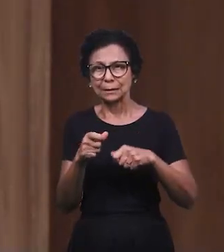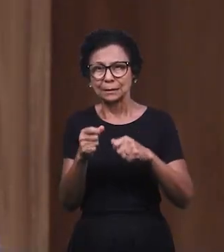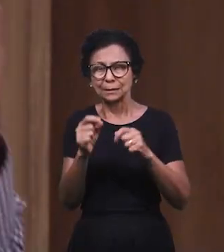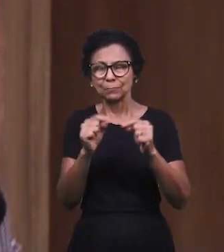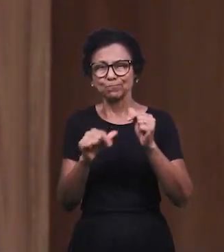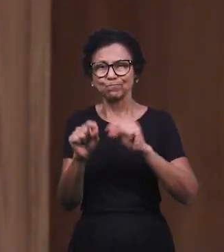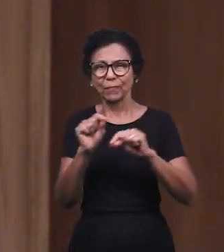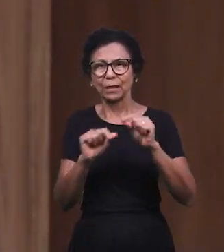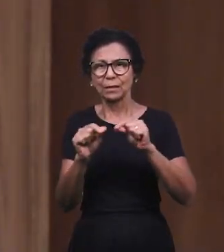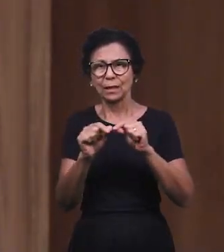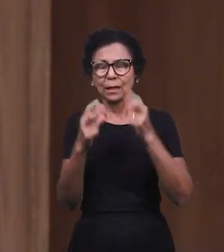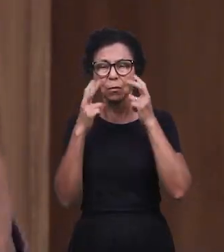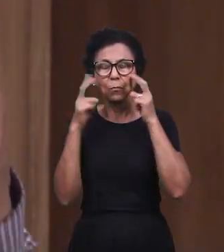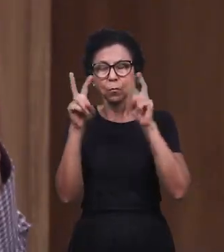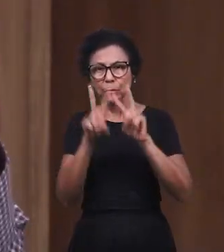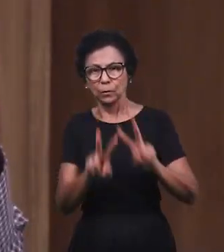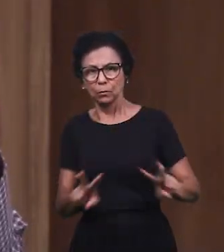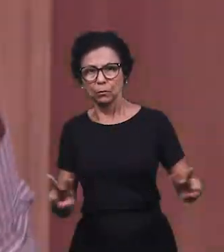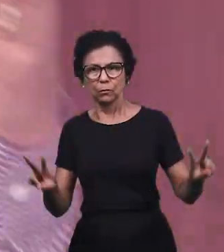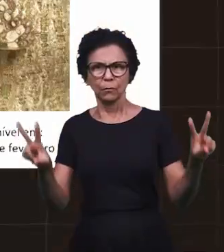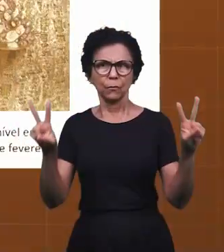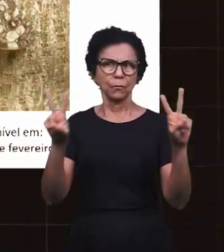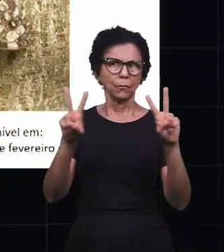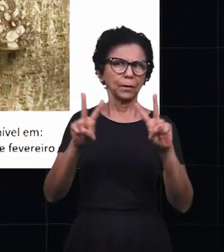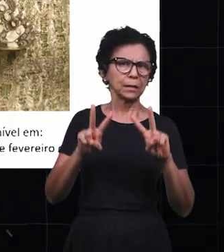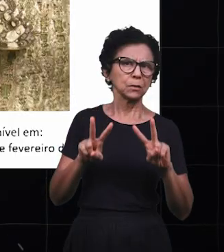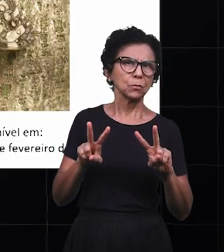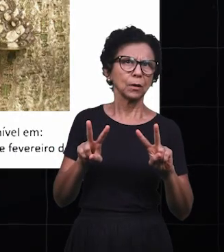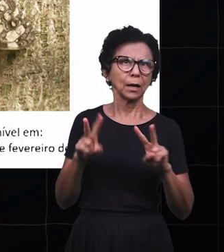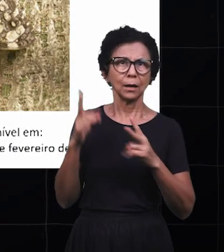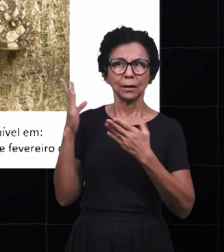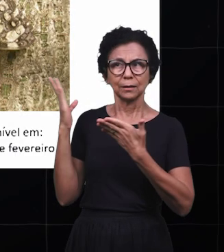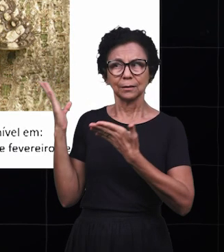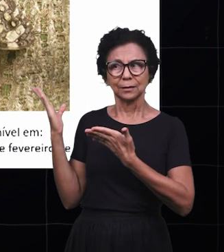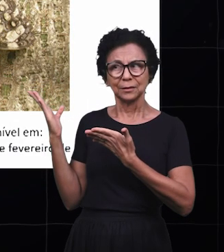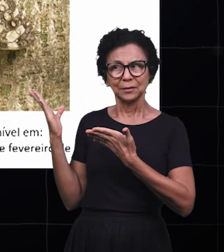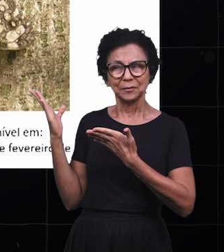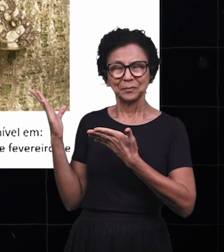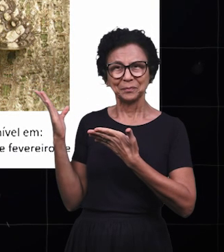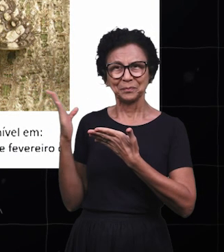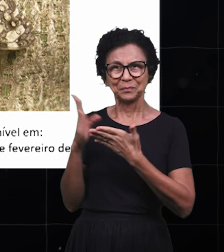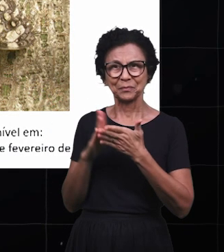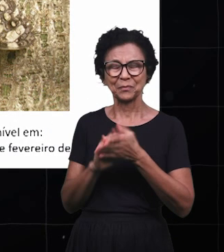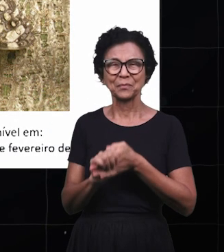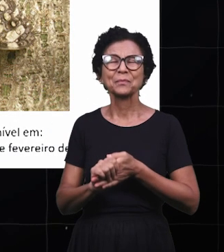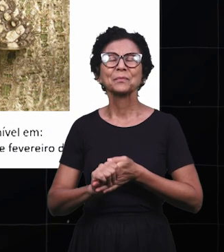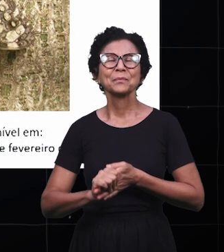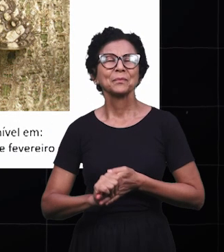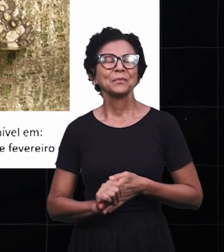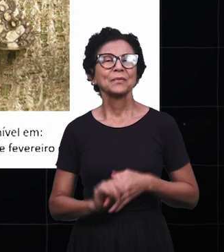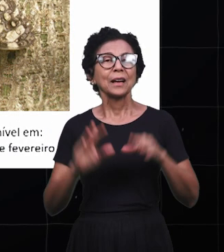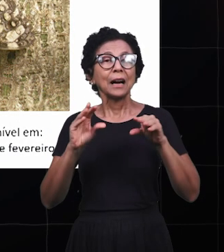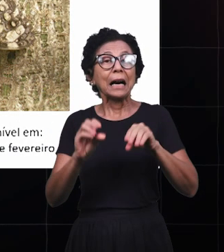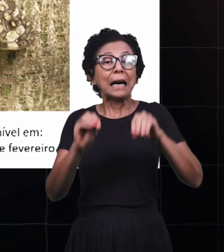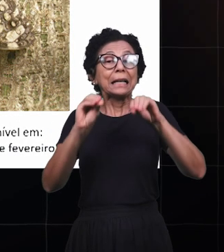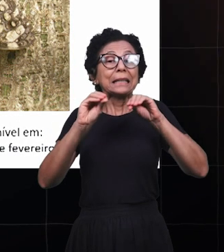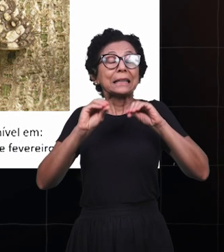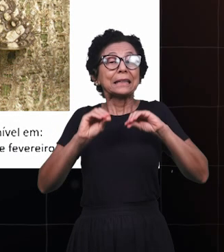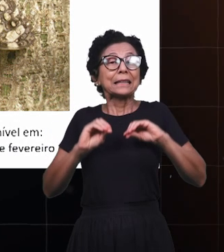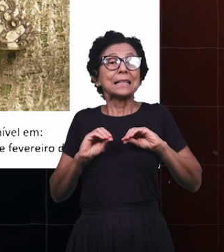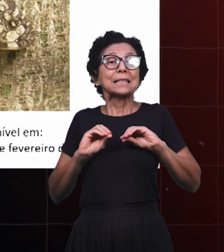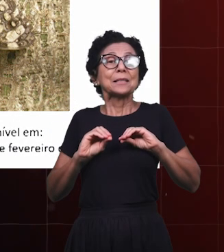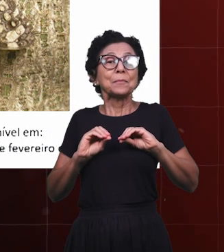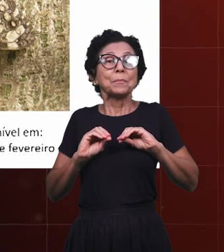a visualização para destacar com anteevidência aquilo que pode acontecer e que